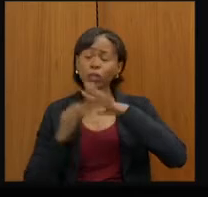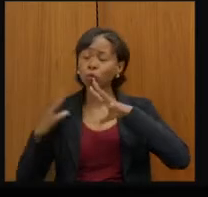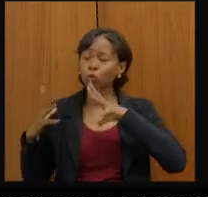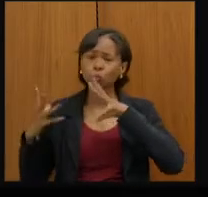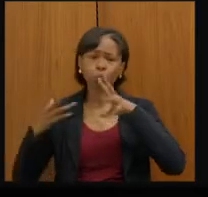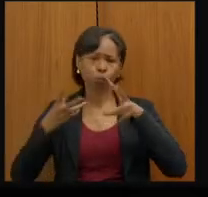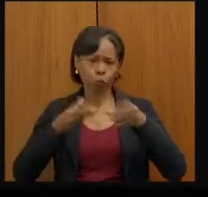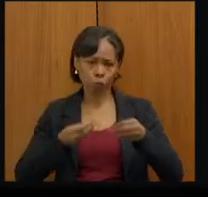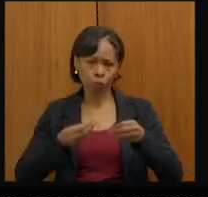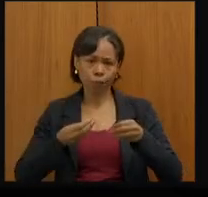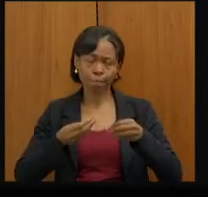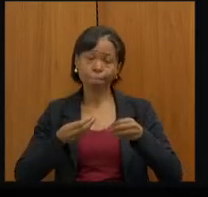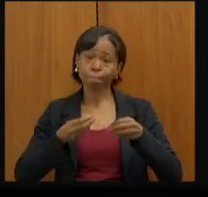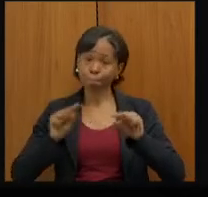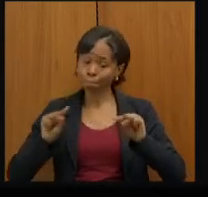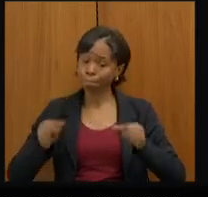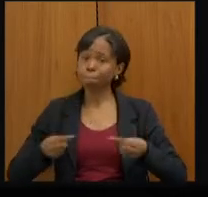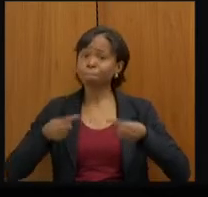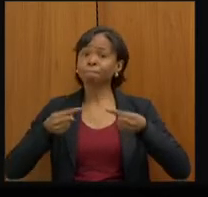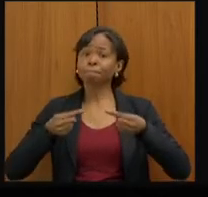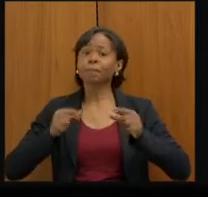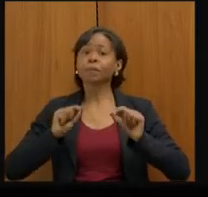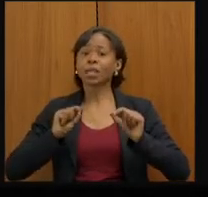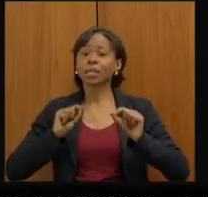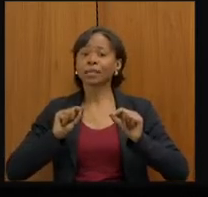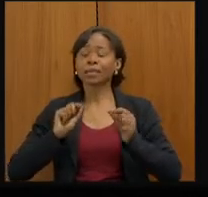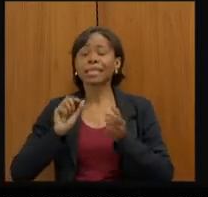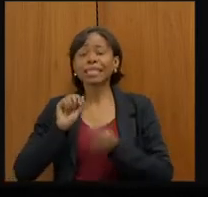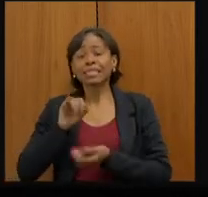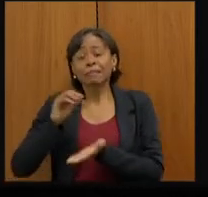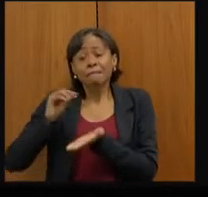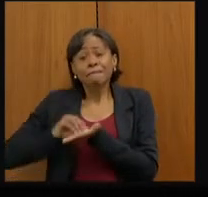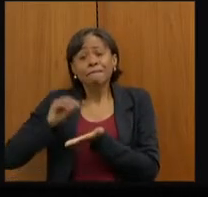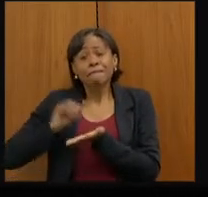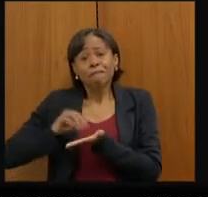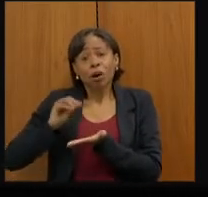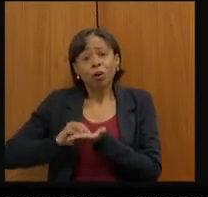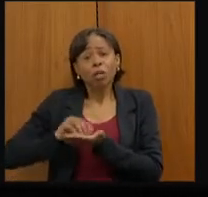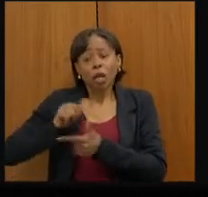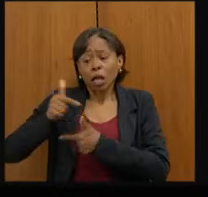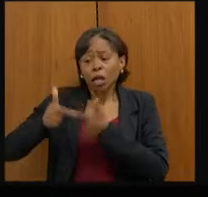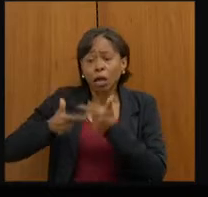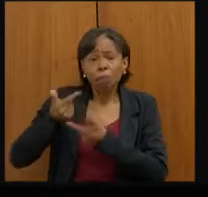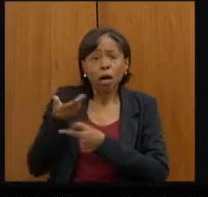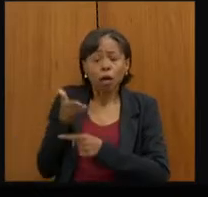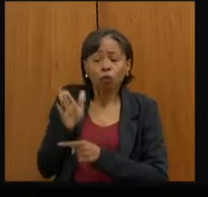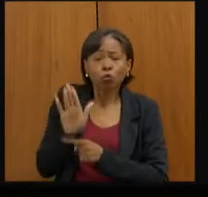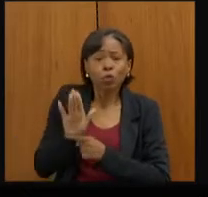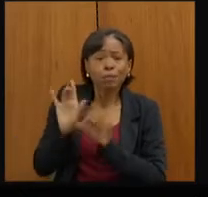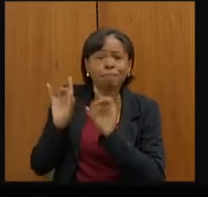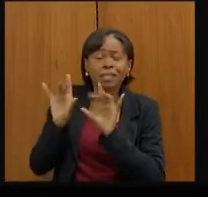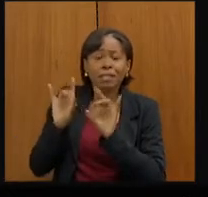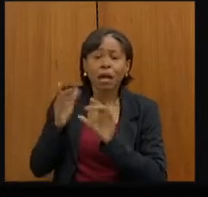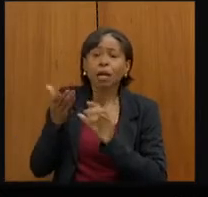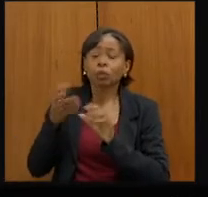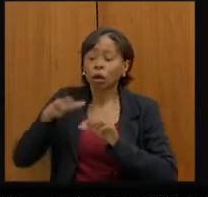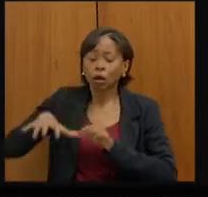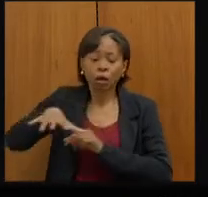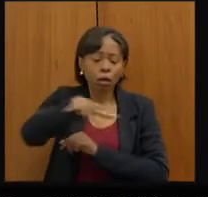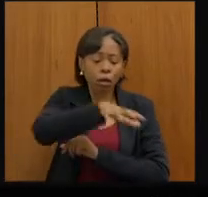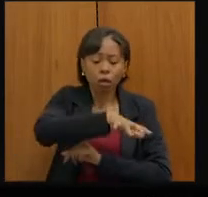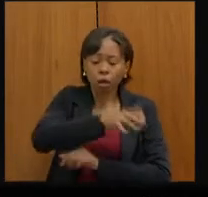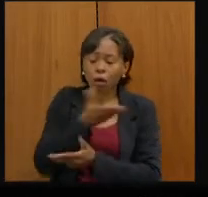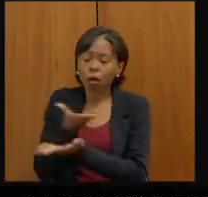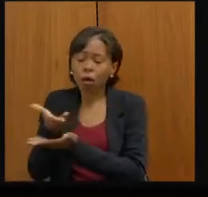não existindo serviço de especializado aumentar articulação em rede dos